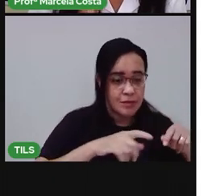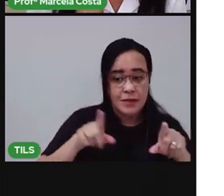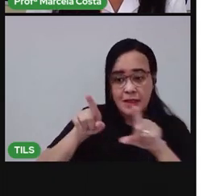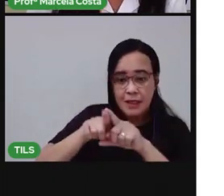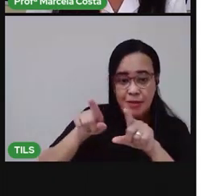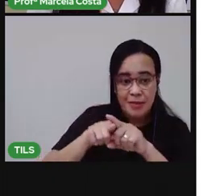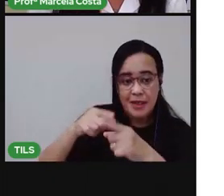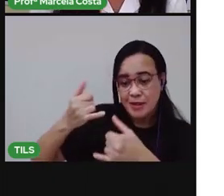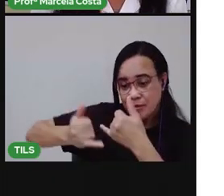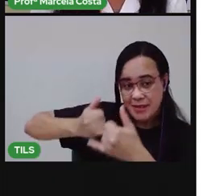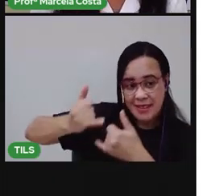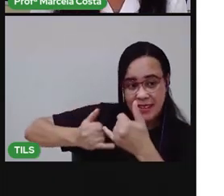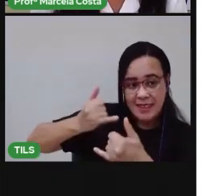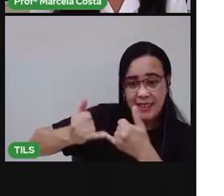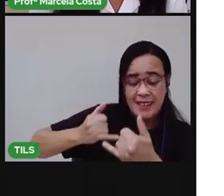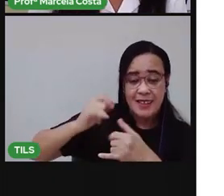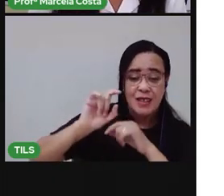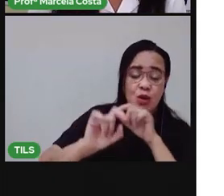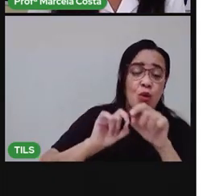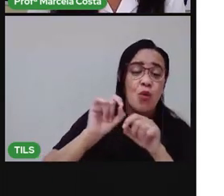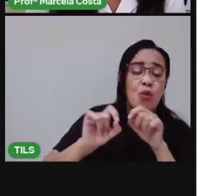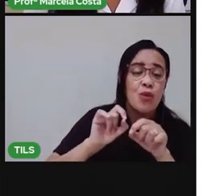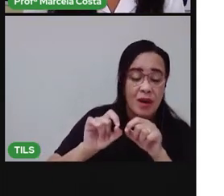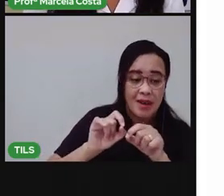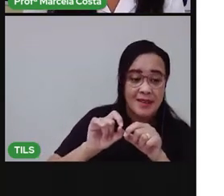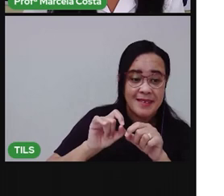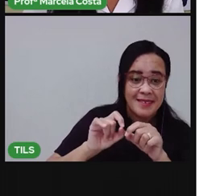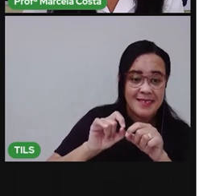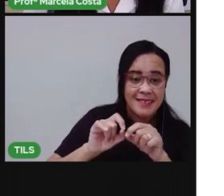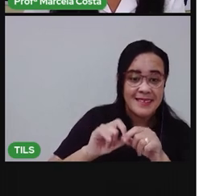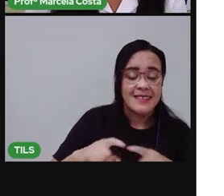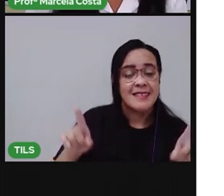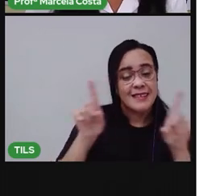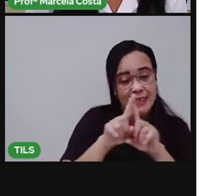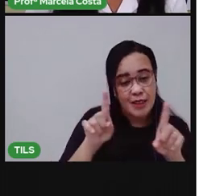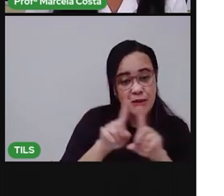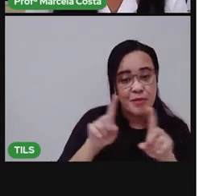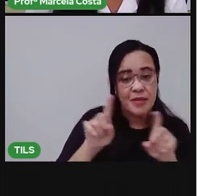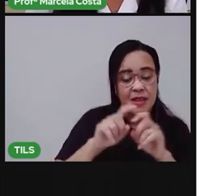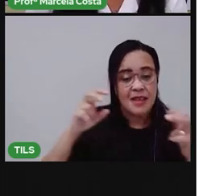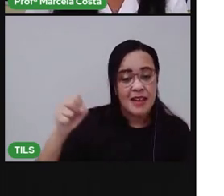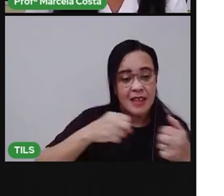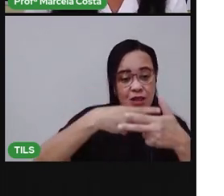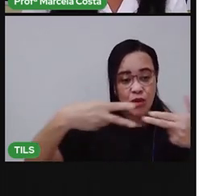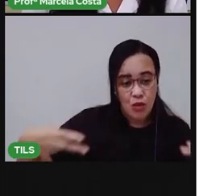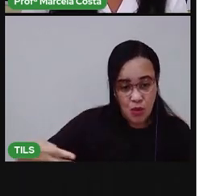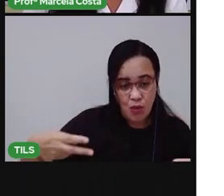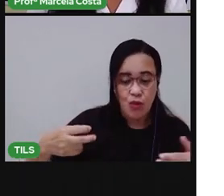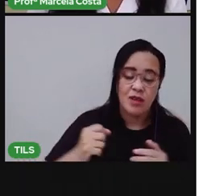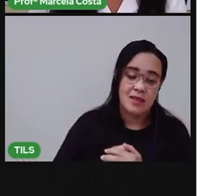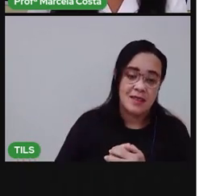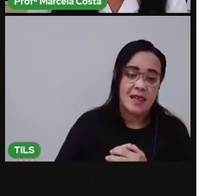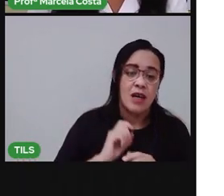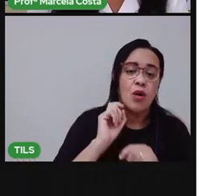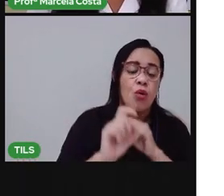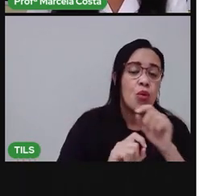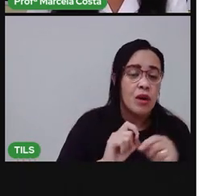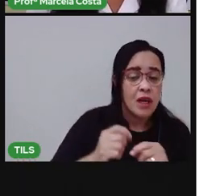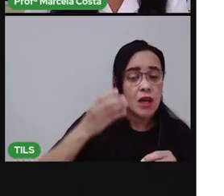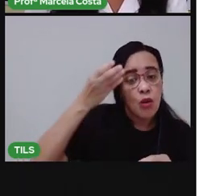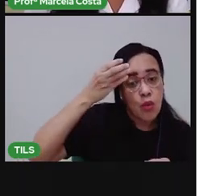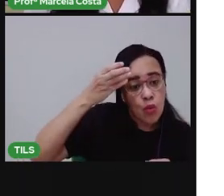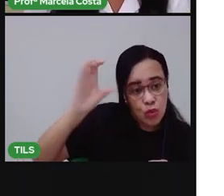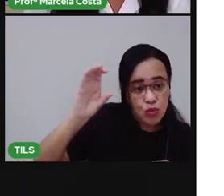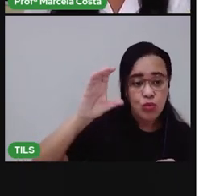Vai reconhecer também os aspectos que aproximam e afastam as pessoas nas diferentes